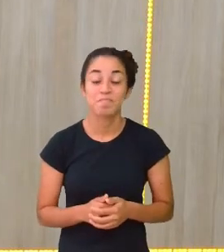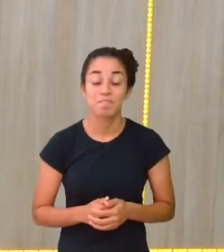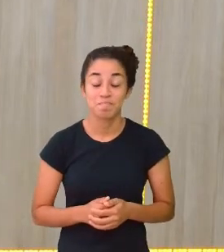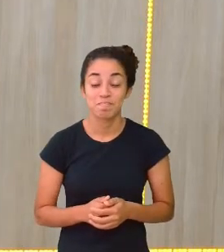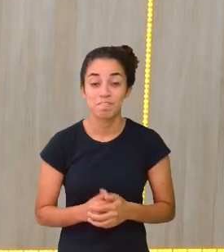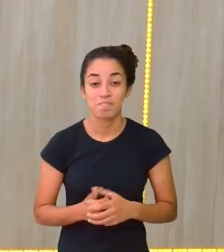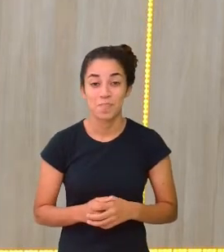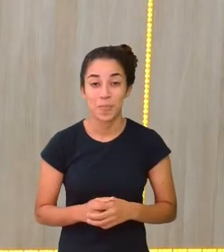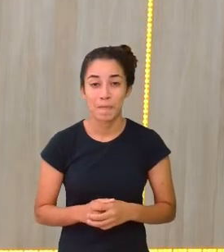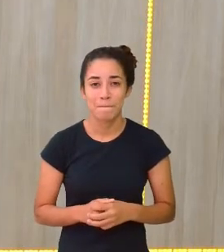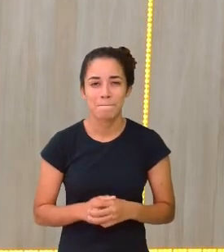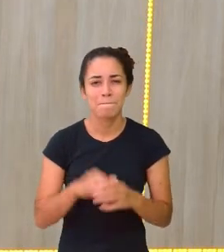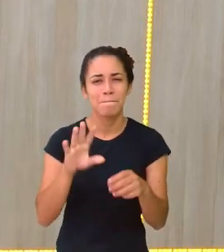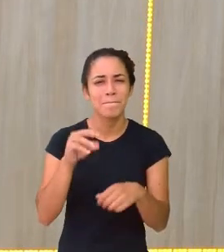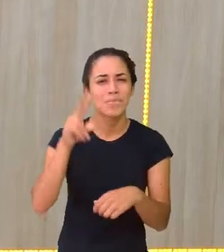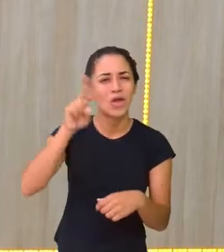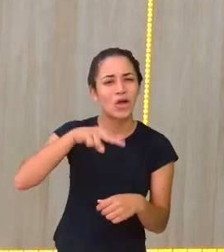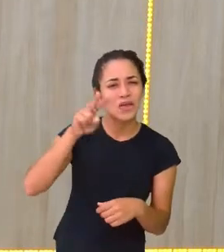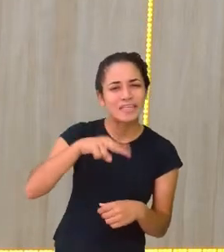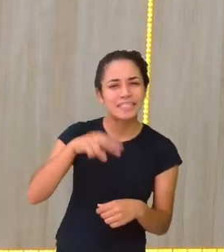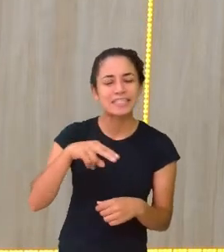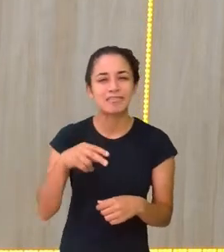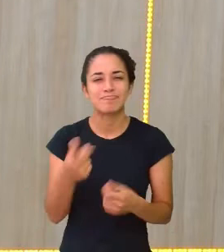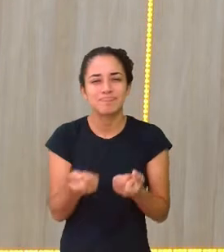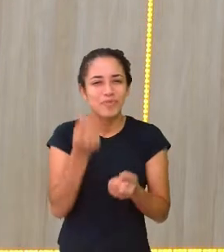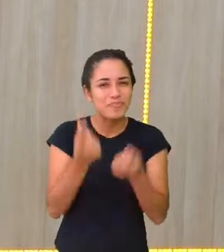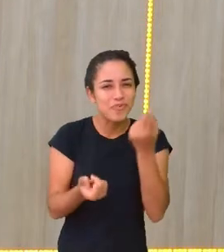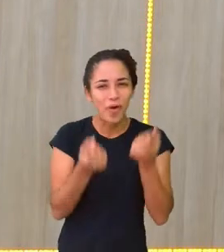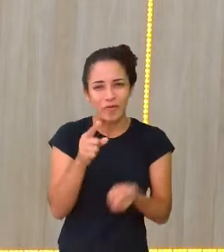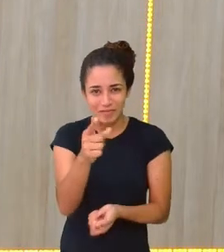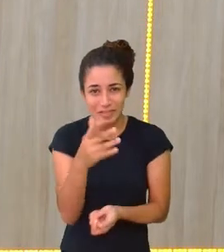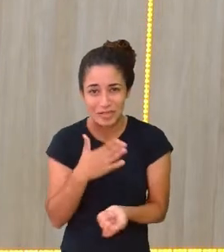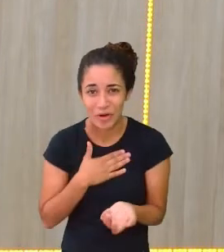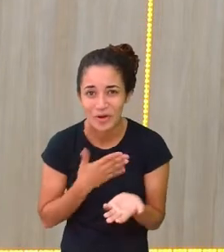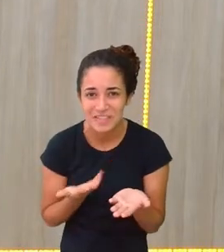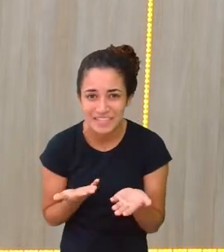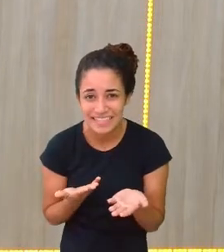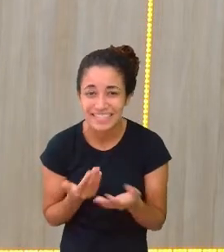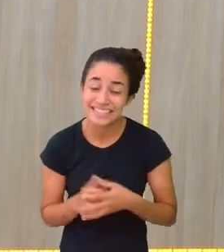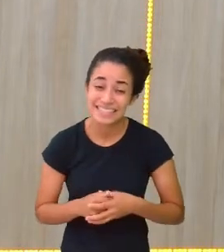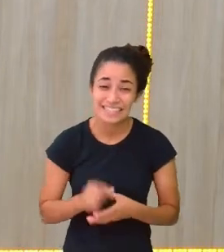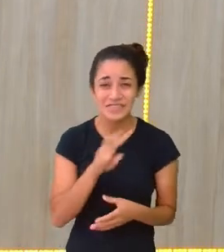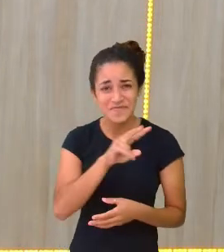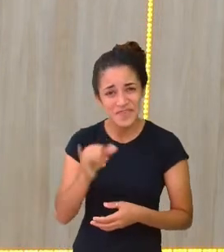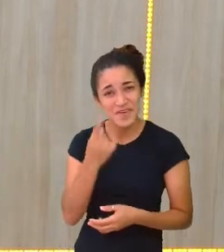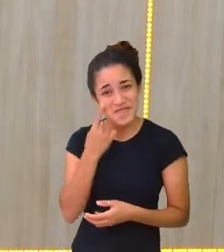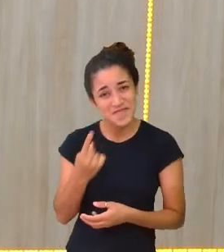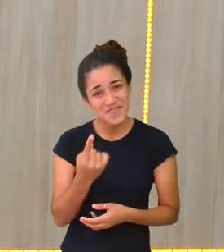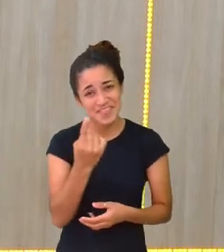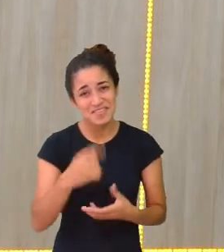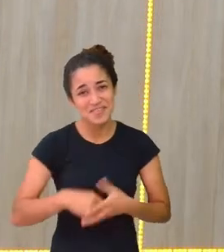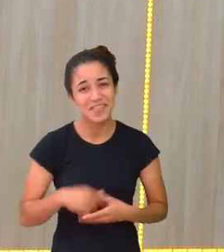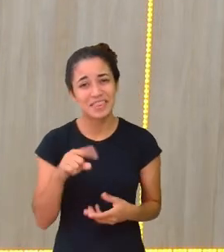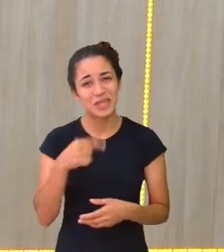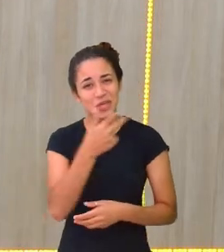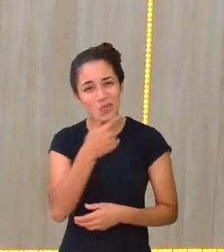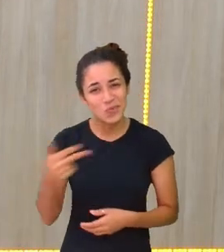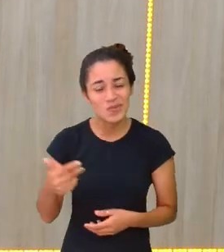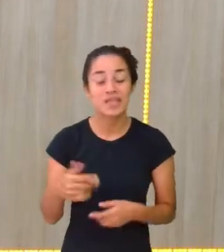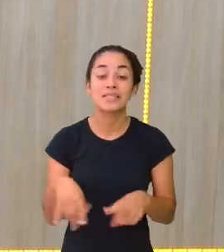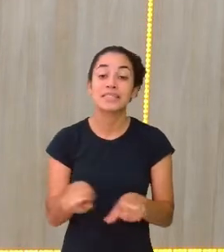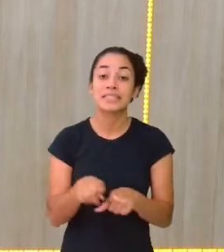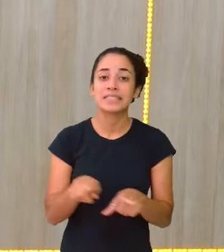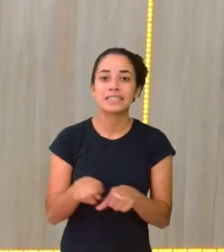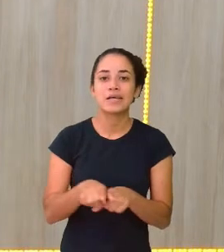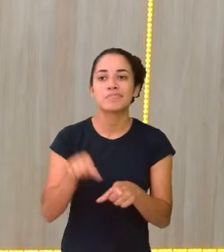de rótulos. Que tal dar uma olhadinha naquele salgadinho que você gosta tanto? Dá uma olhadinha, vê o que é que ele tem de nutritivo e o que é que ele tem